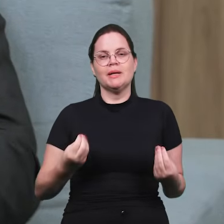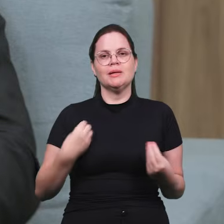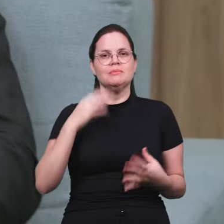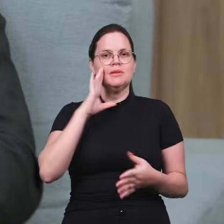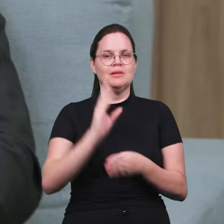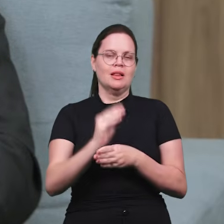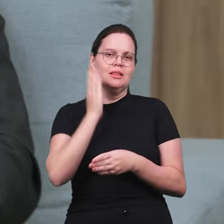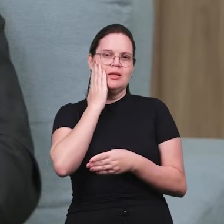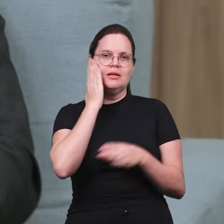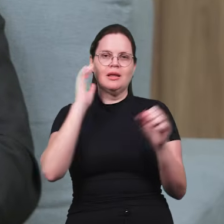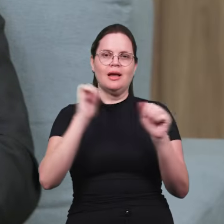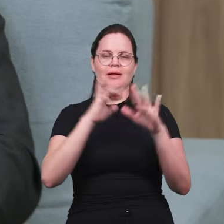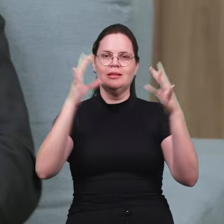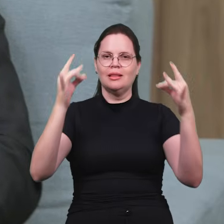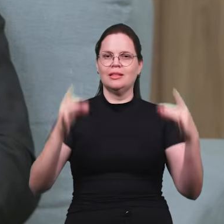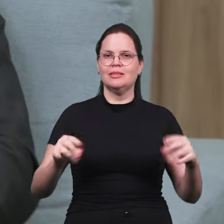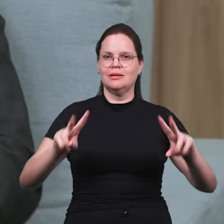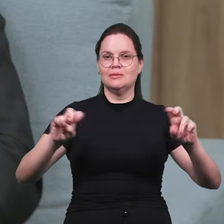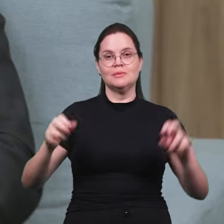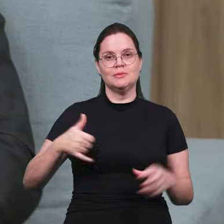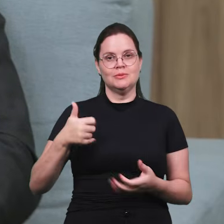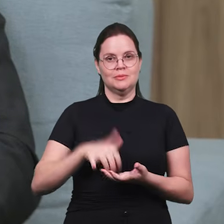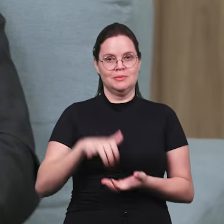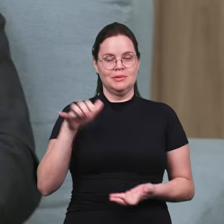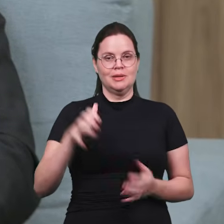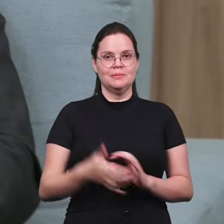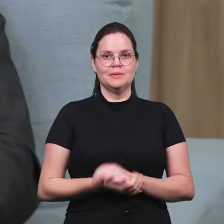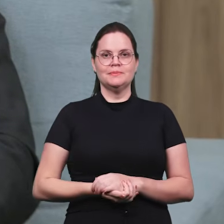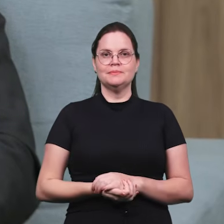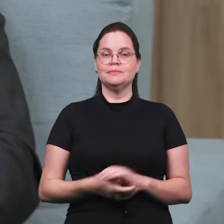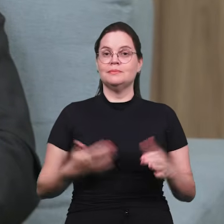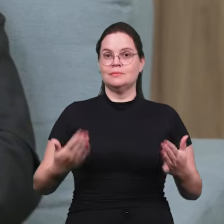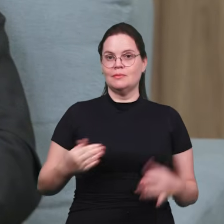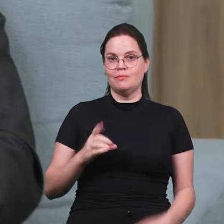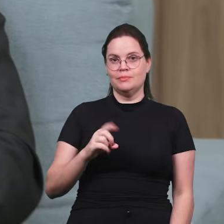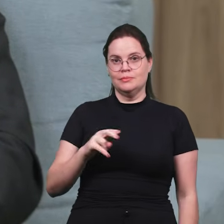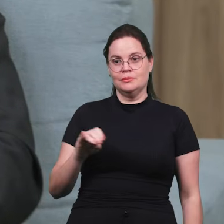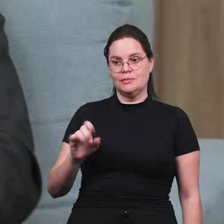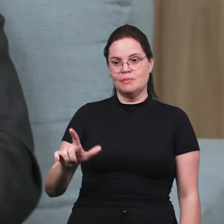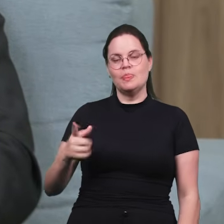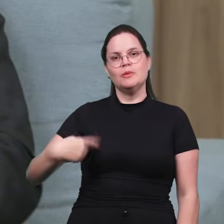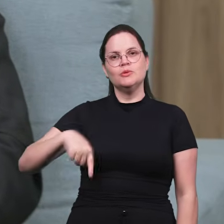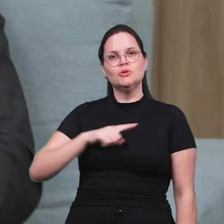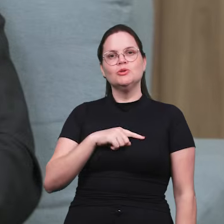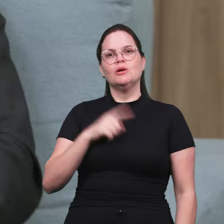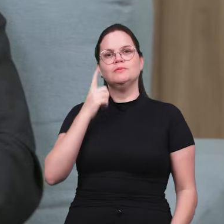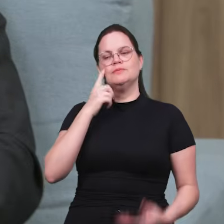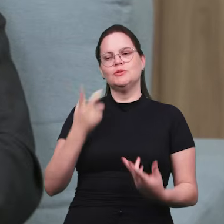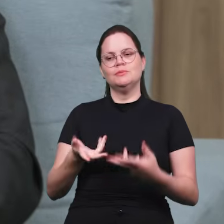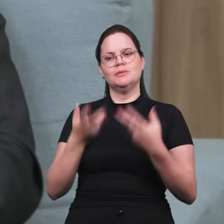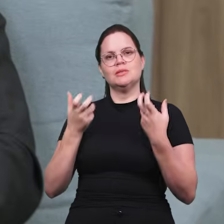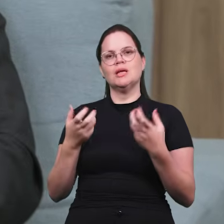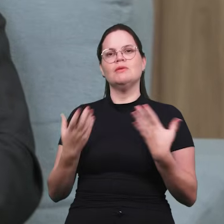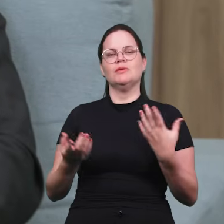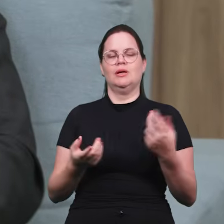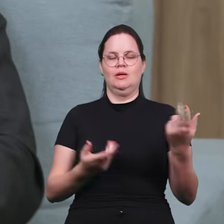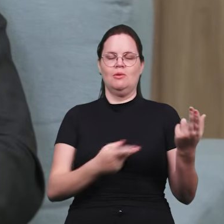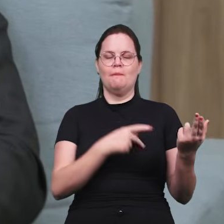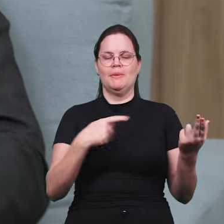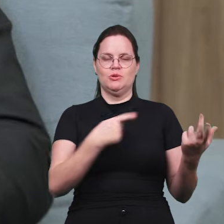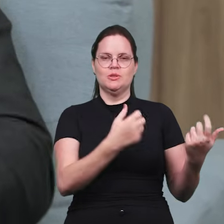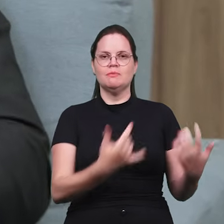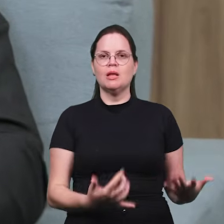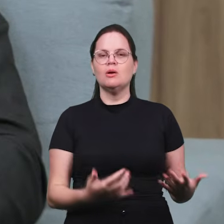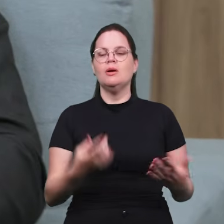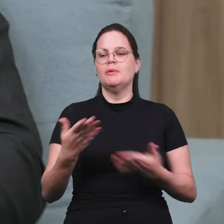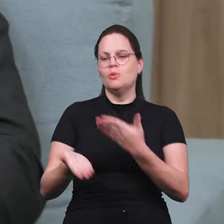pouco, detalhar um pouco mais a respeito deste tema. Então, Daniel, quando nós vemos, né, esse cuidado que o pastor disse aqui, o